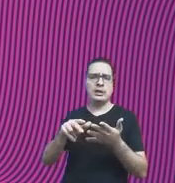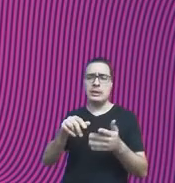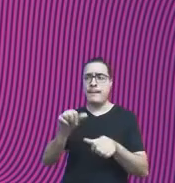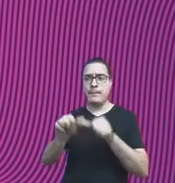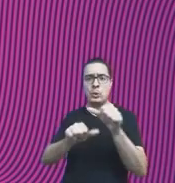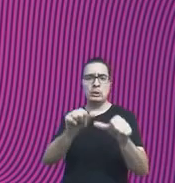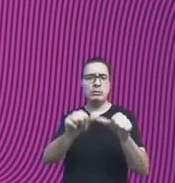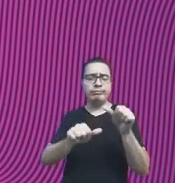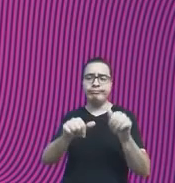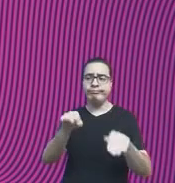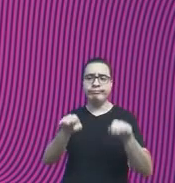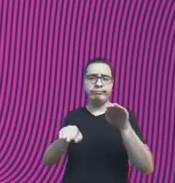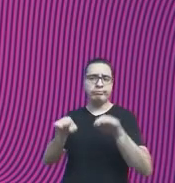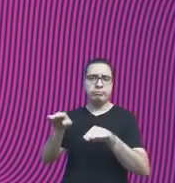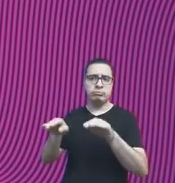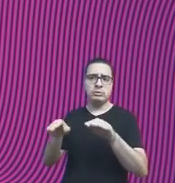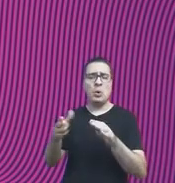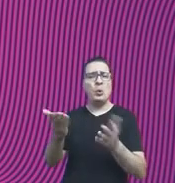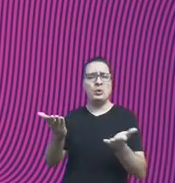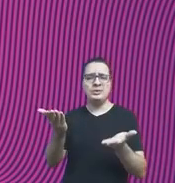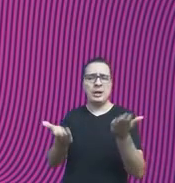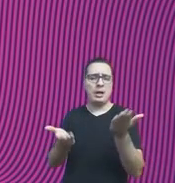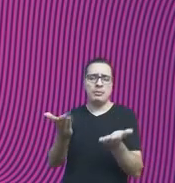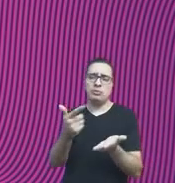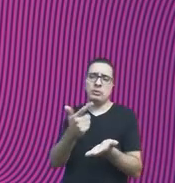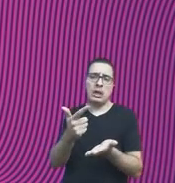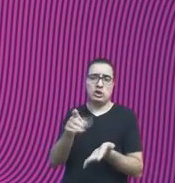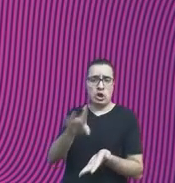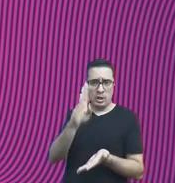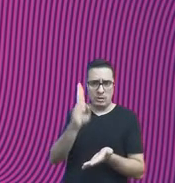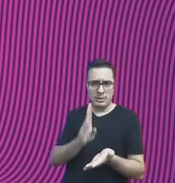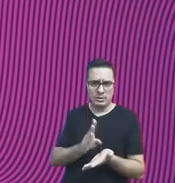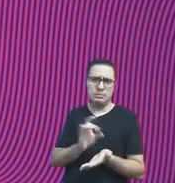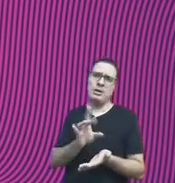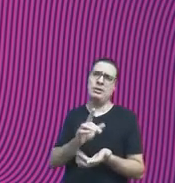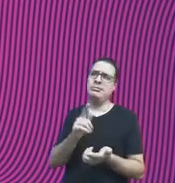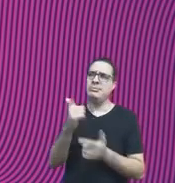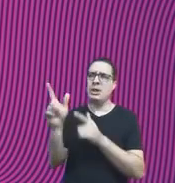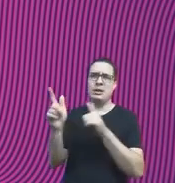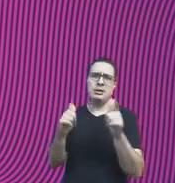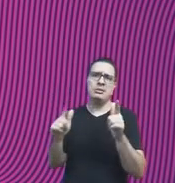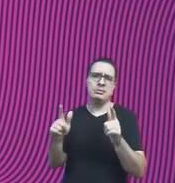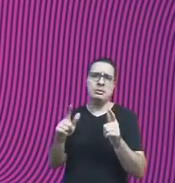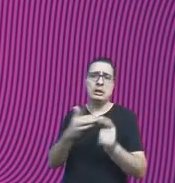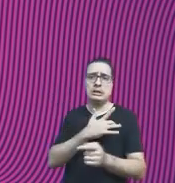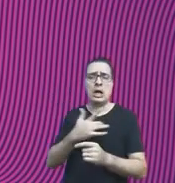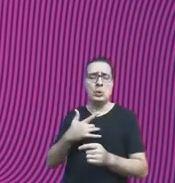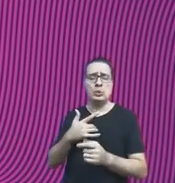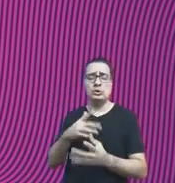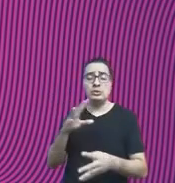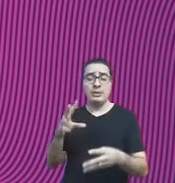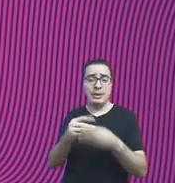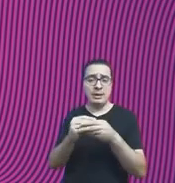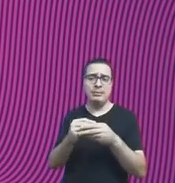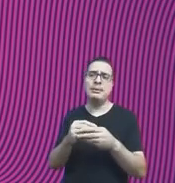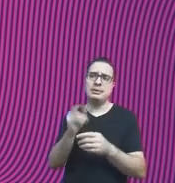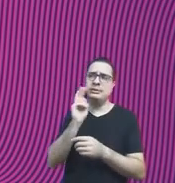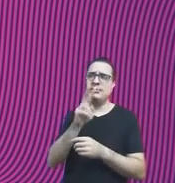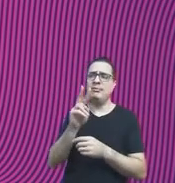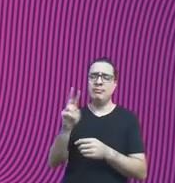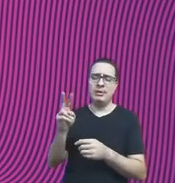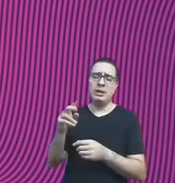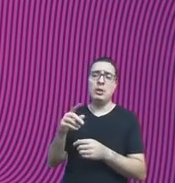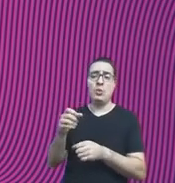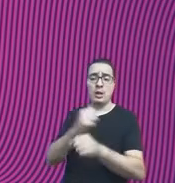tem no nosso sistema hoje, né? Que não é exclusividade brasileira, nem é exclusividade da saúde suplementar, mas ficou muito evidenciado. No ano passado a gente viu